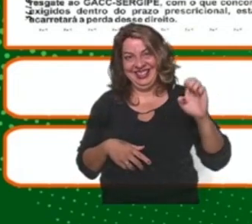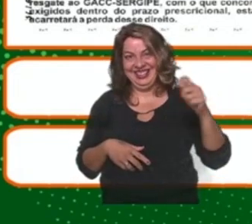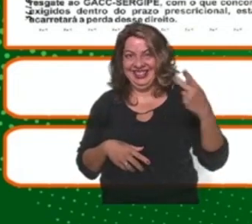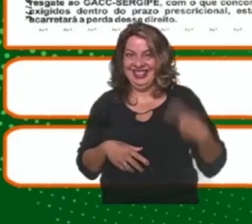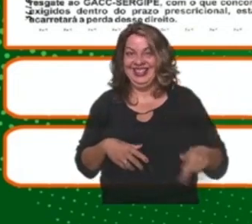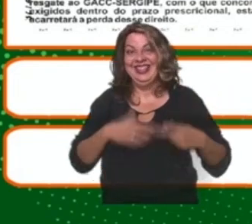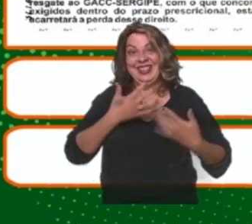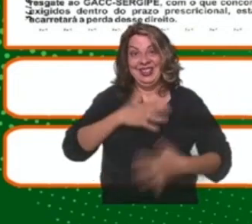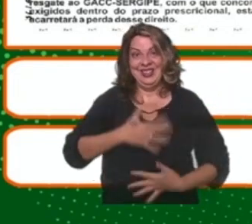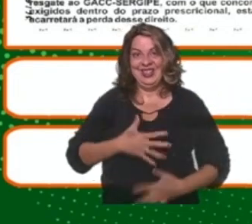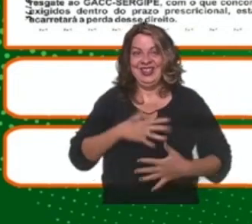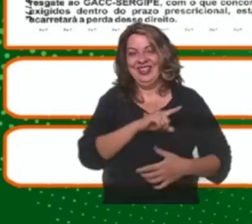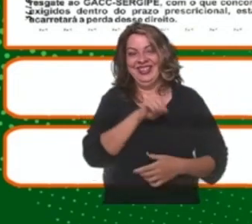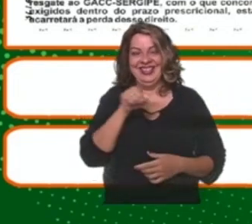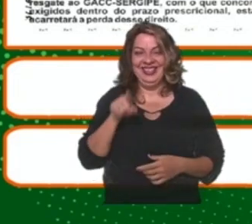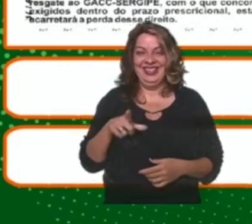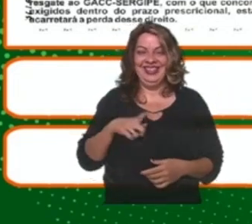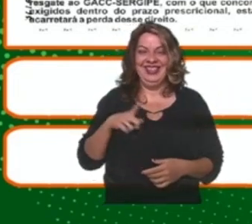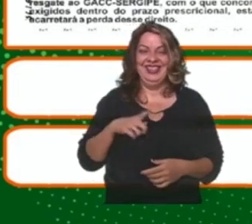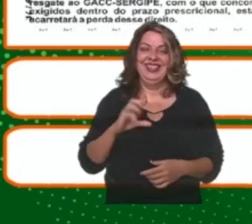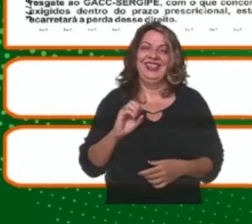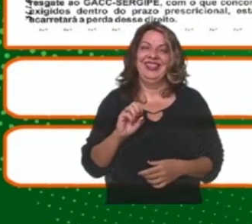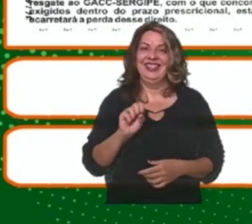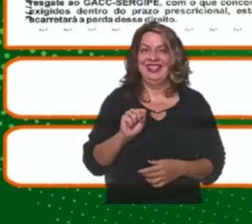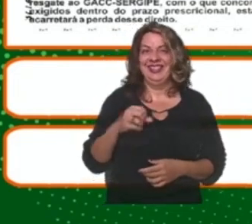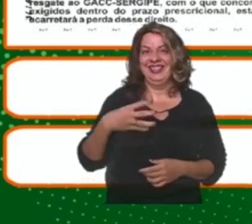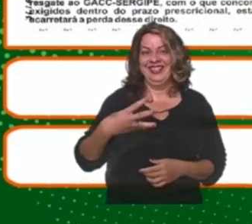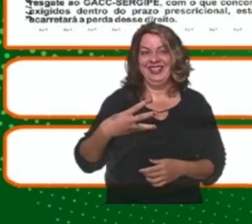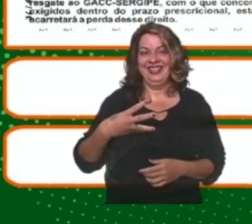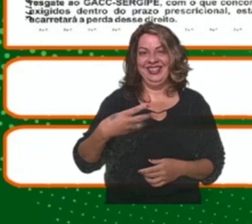Regional Glória. E aqui tem também, ó, o título